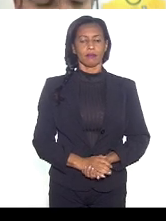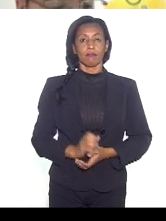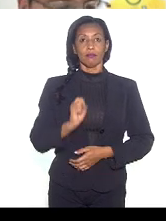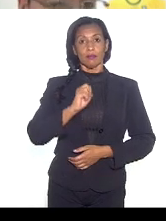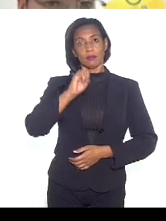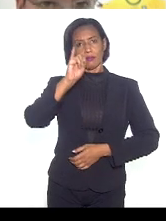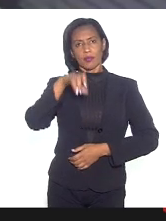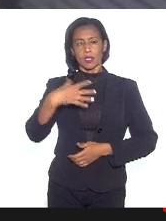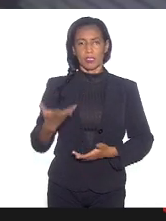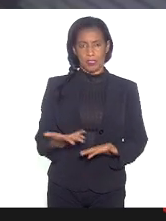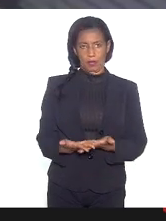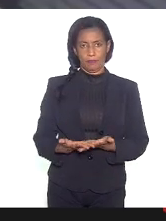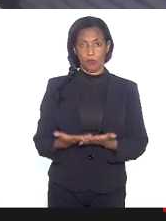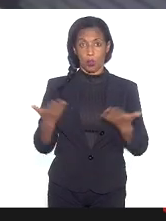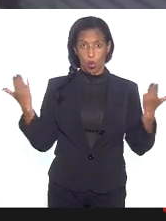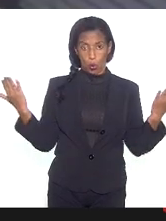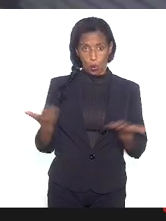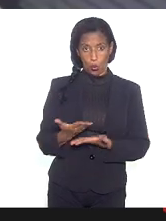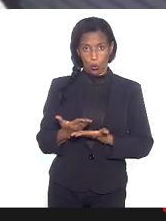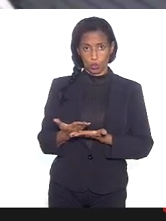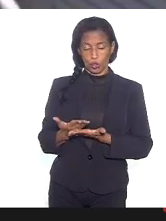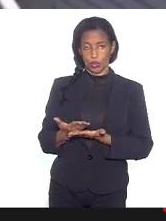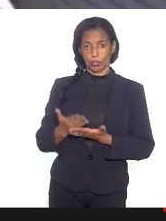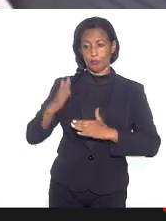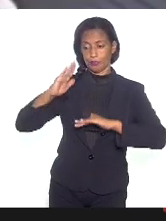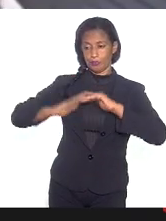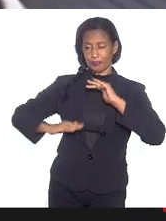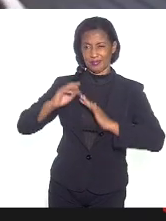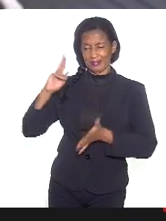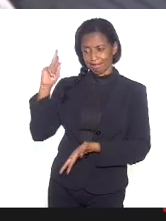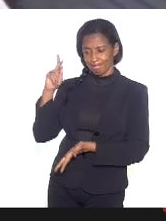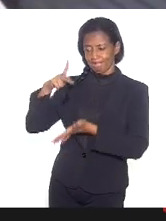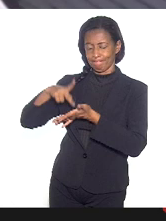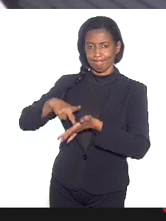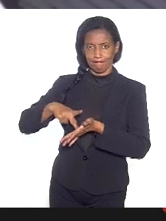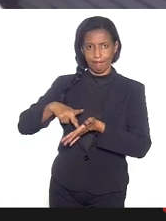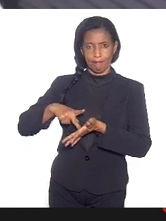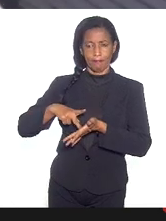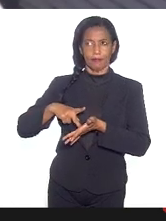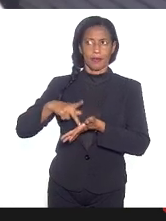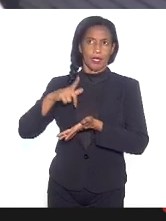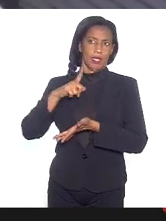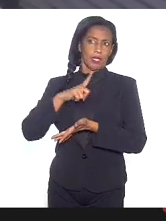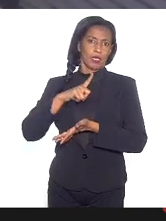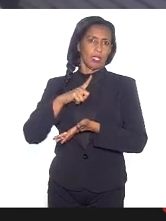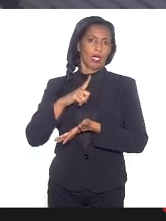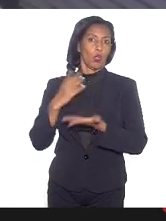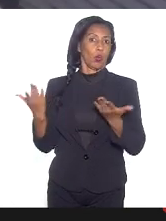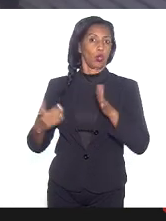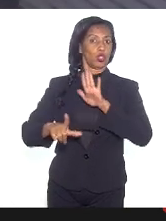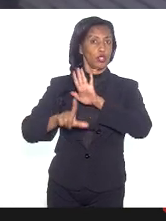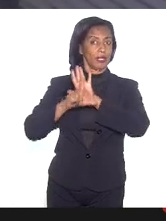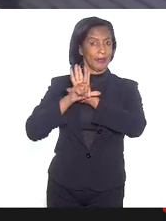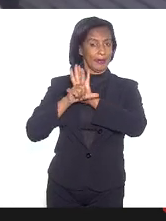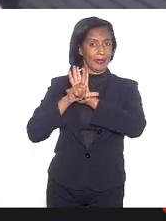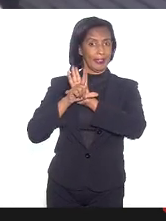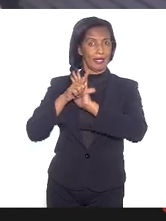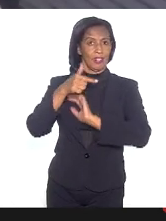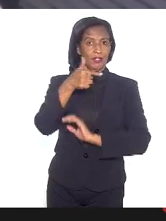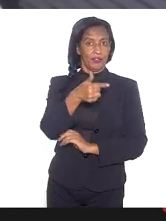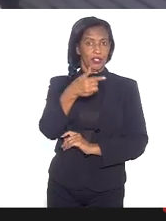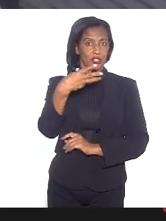hoje, o efetivo do Corpo de Bombeiros, cerca de o que é aprovado em lei, são de 23